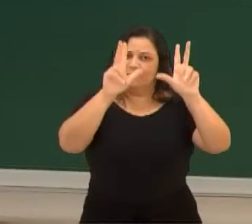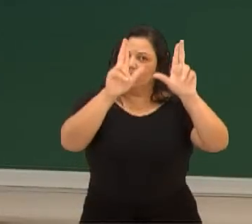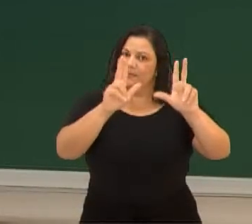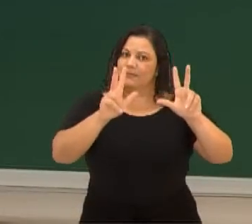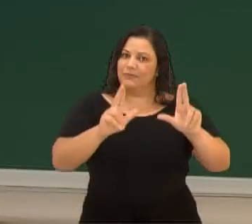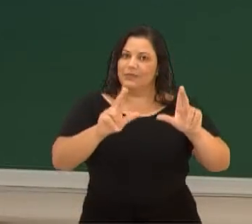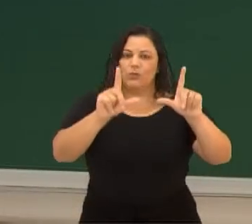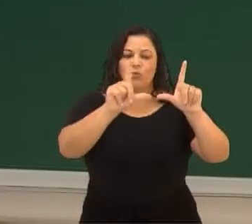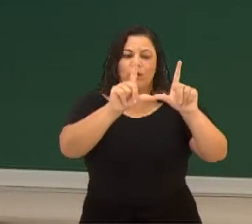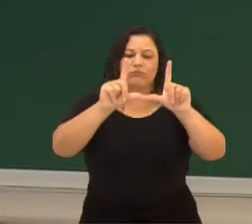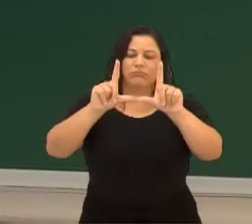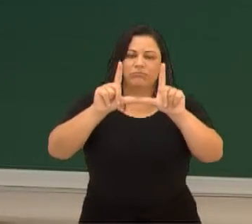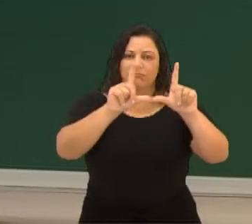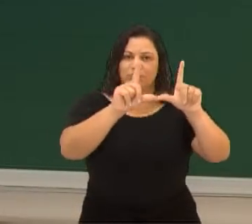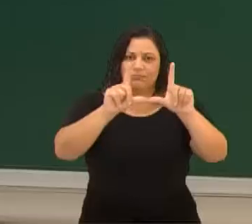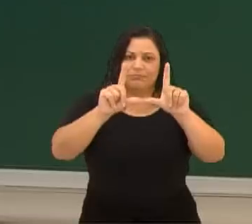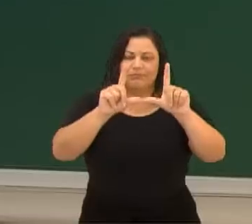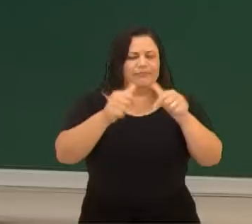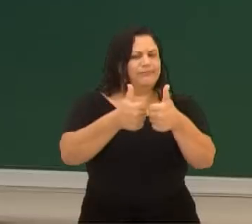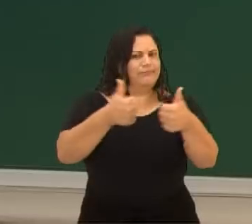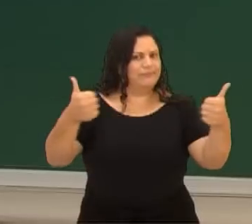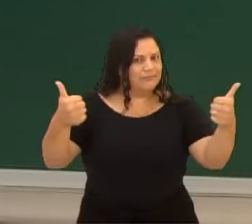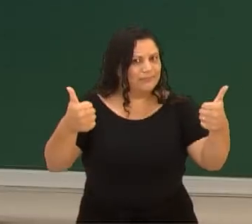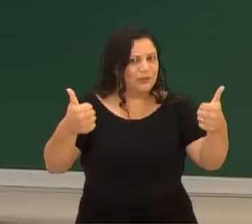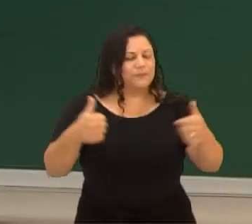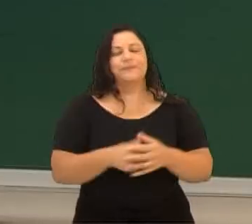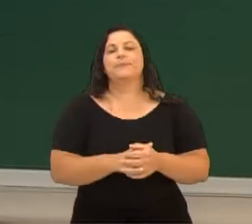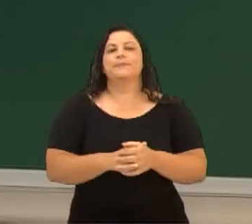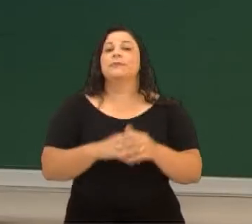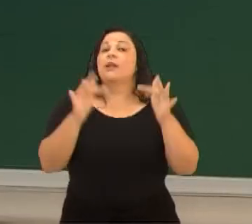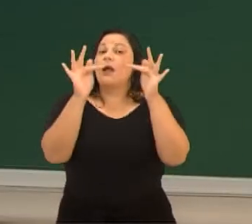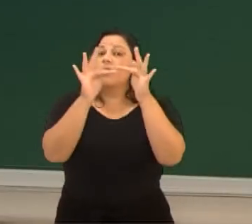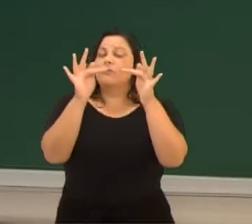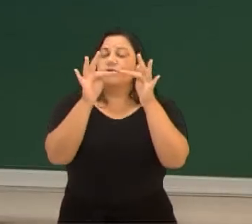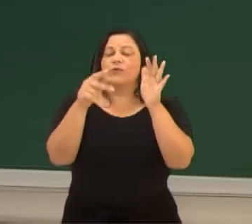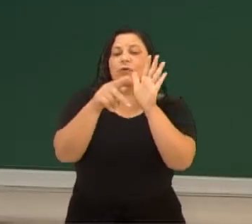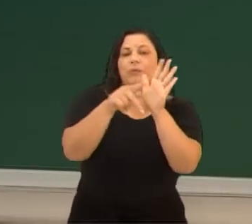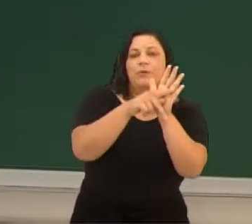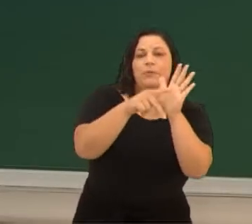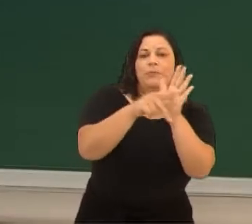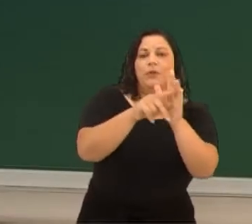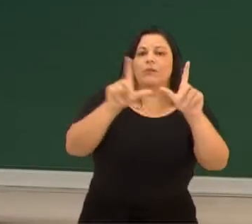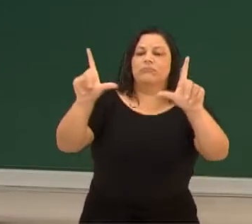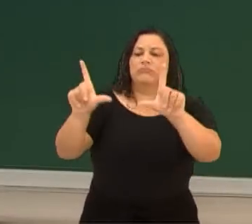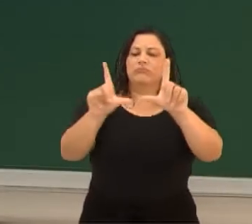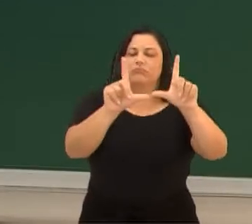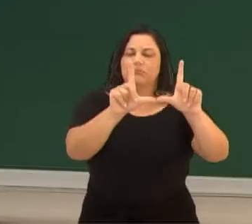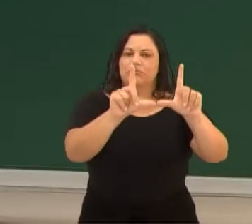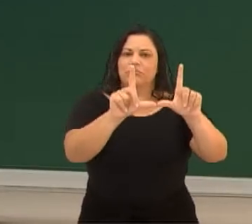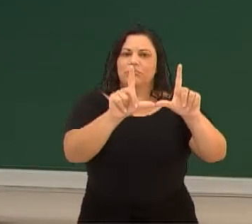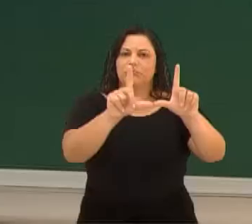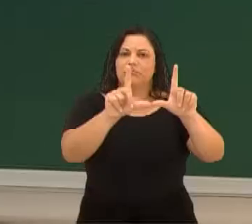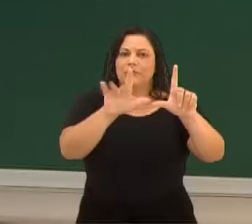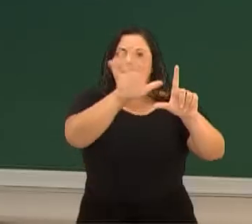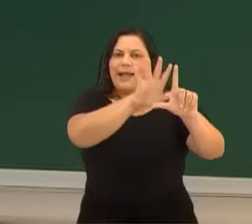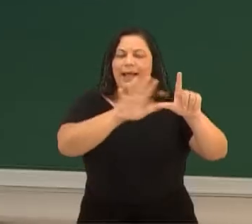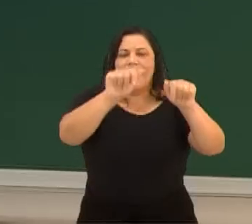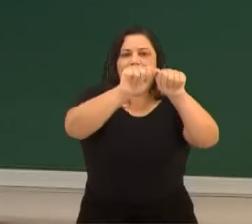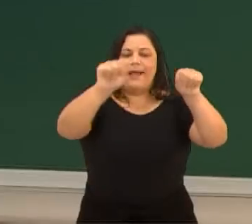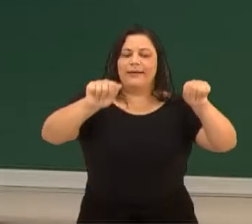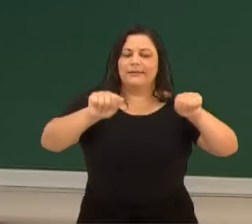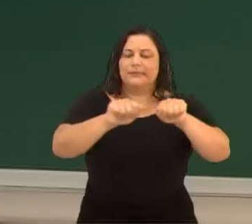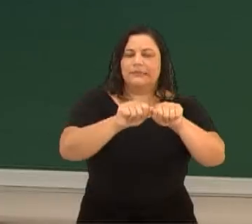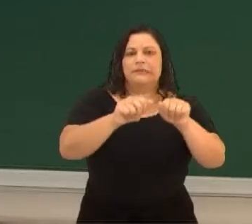quadrado. Muito bom. Então, nós vamos usar a fórmula do quadrado. A fórmula do quadrado, lembram? A área do quadrado é igual